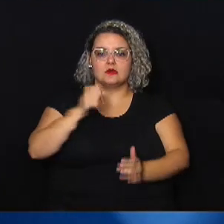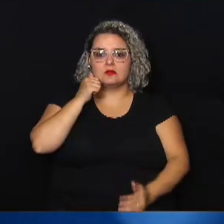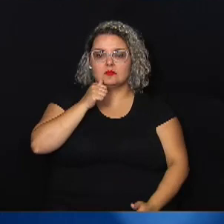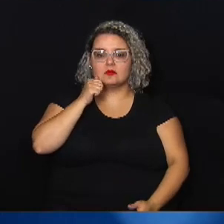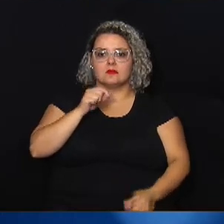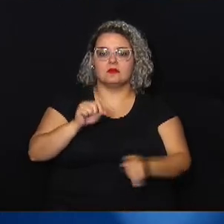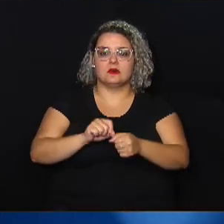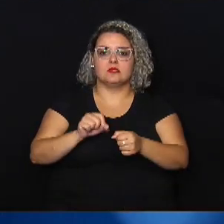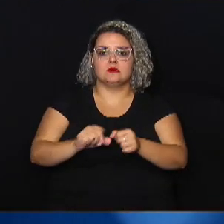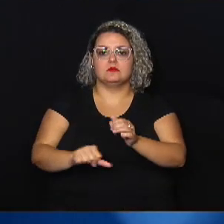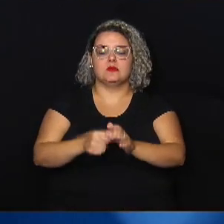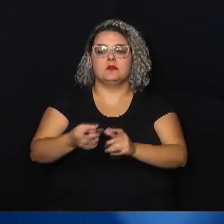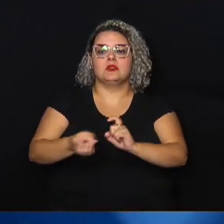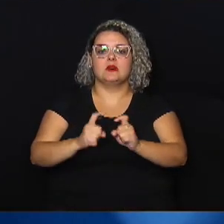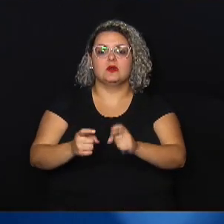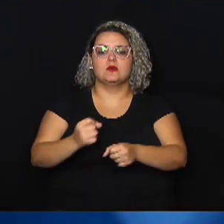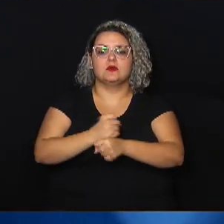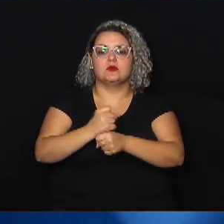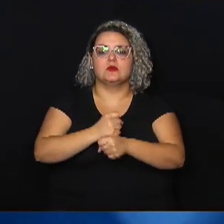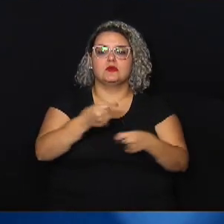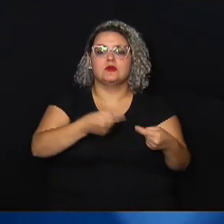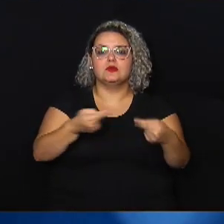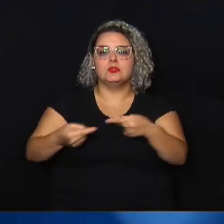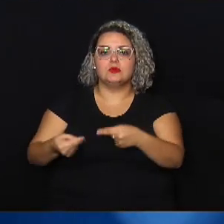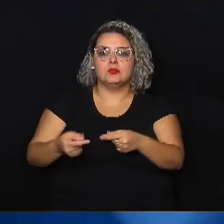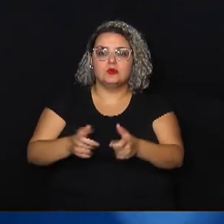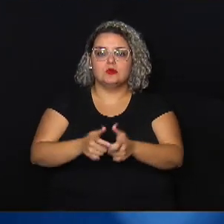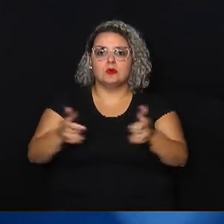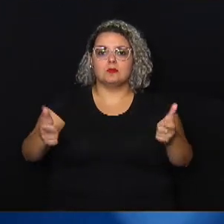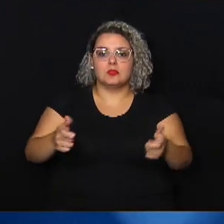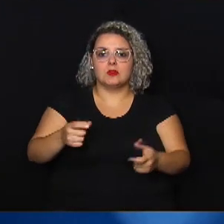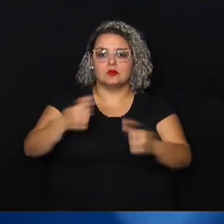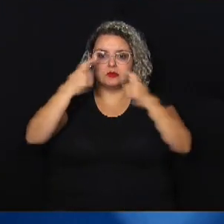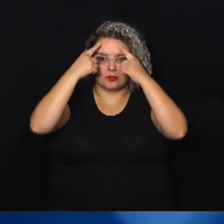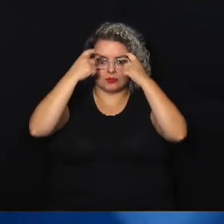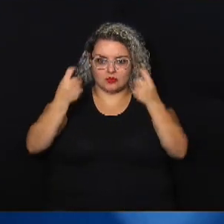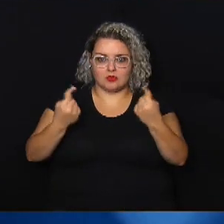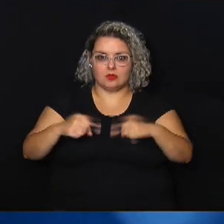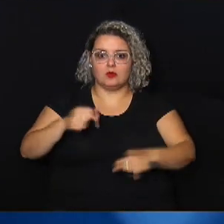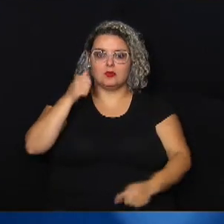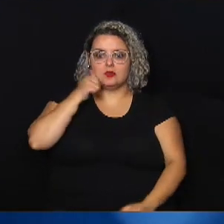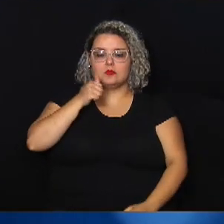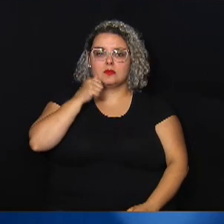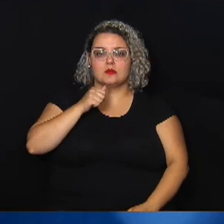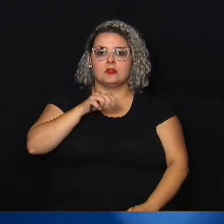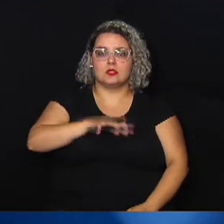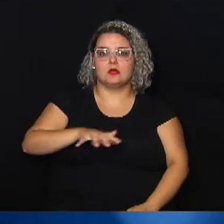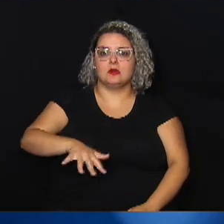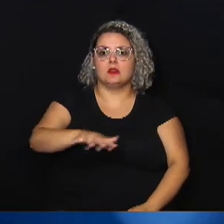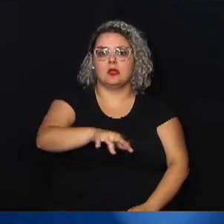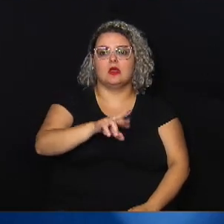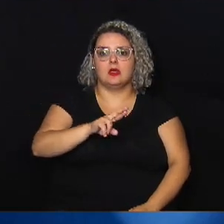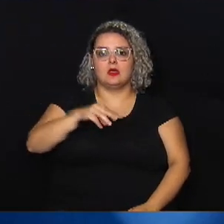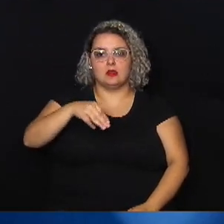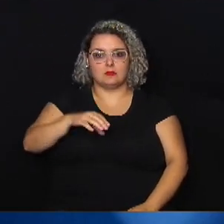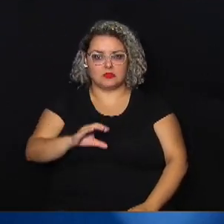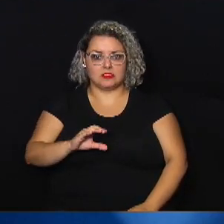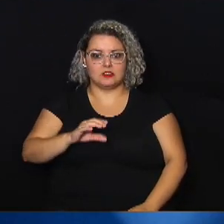primeira reunião do ano e debate o aumento da violência contra a mulher na região metropolitana de